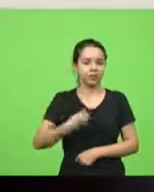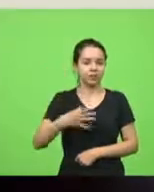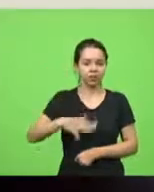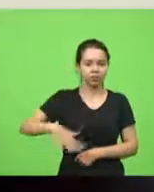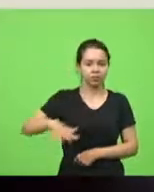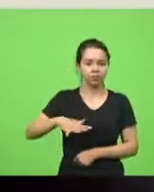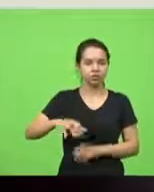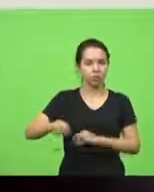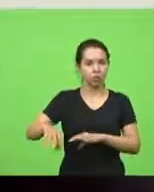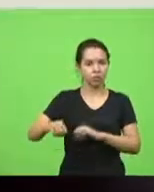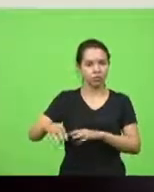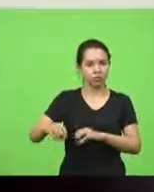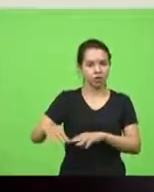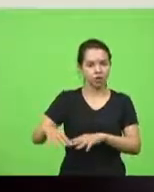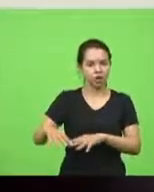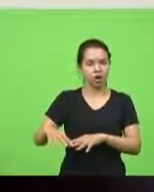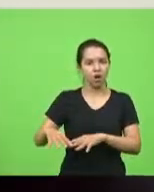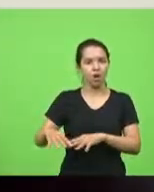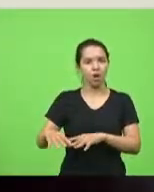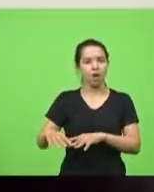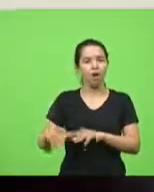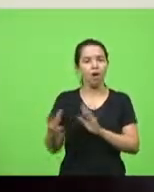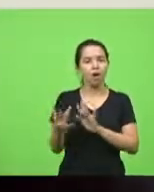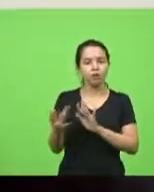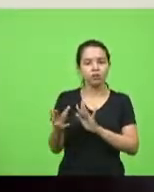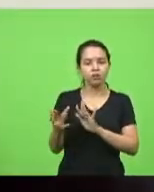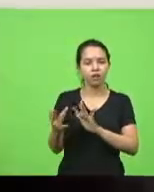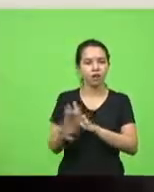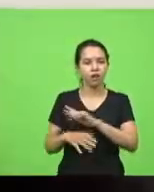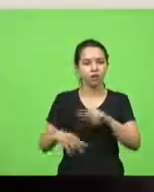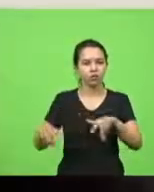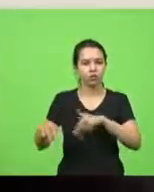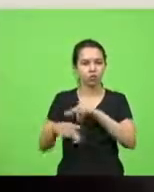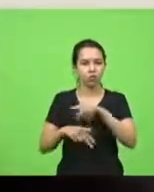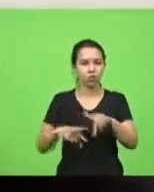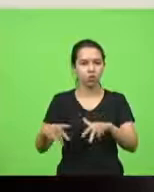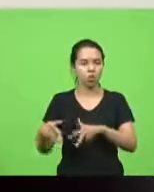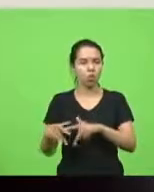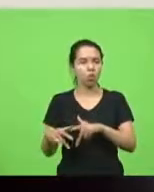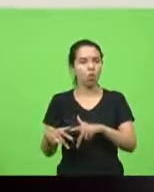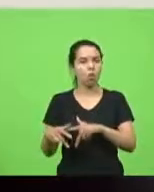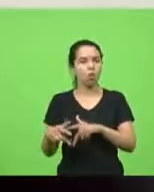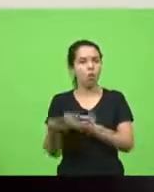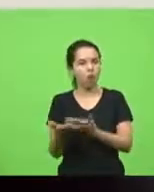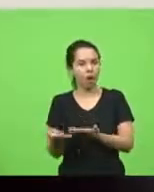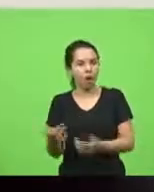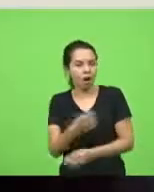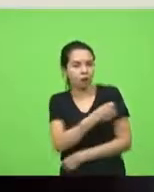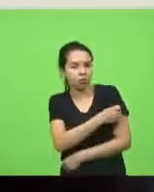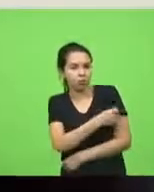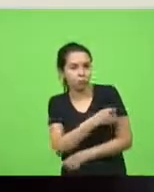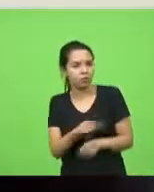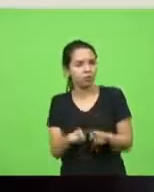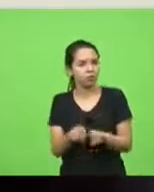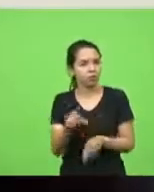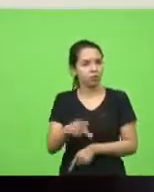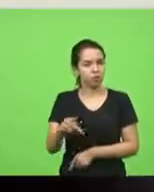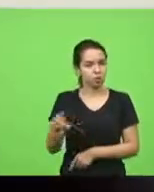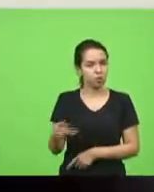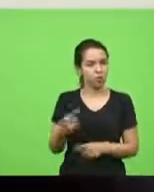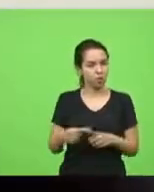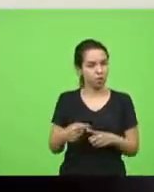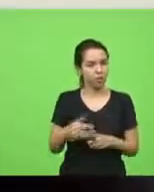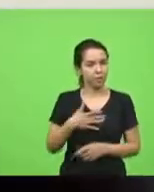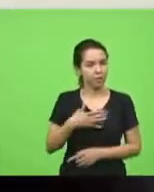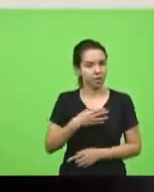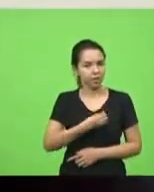e a convivência com seus educadores, porque a minha vida diz de que lado eu estou. Mas eu quero dizer que é muito